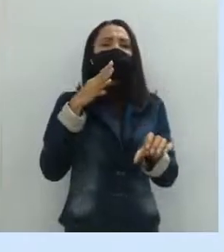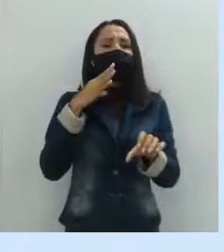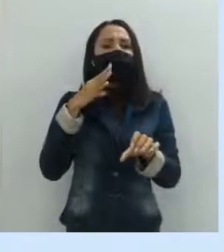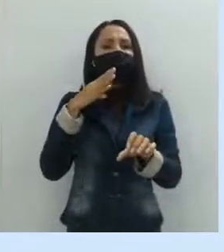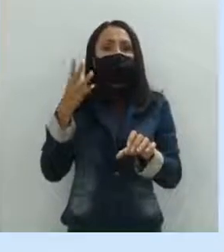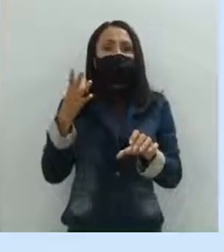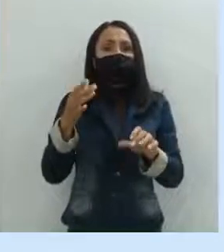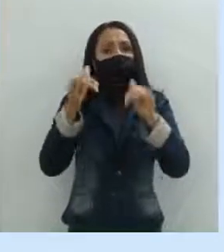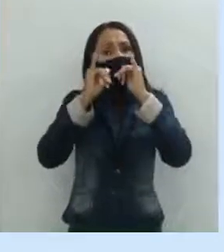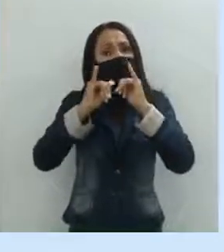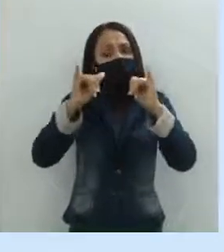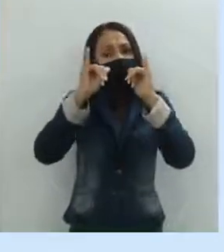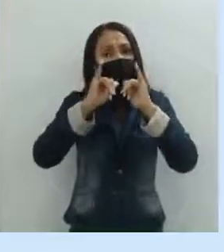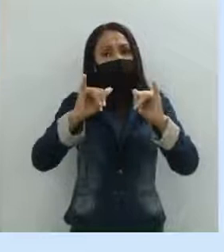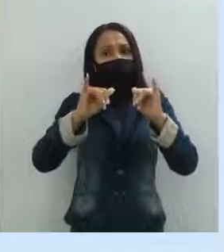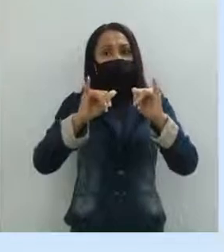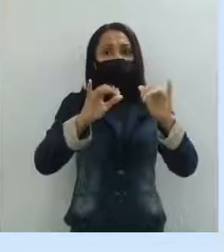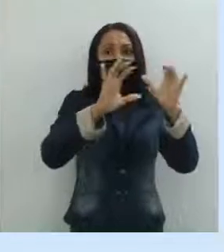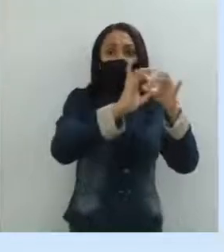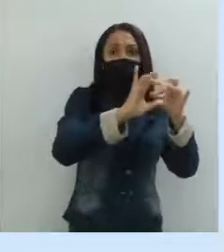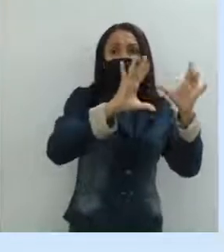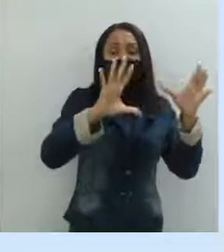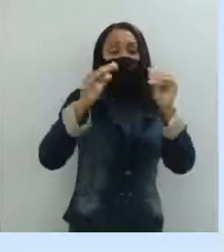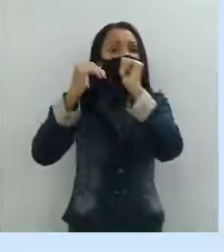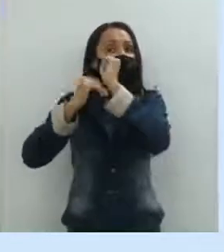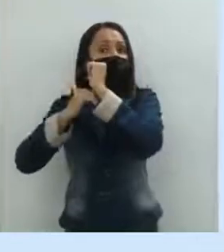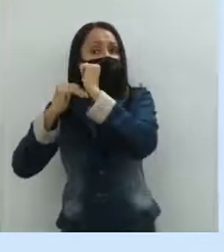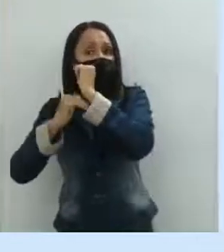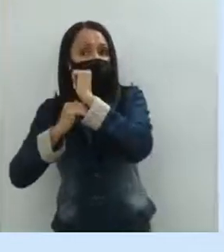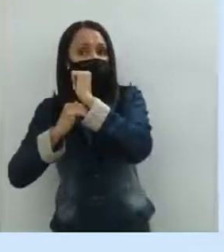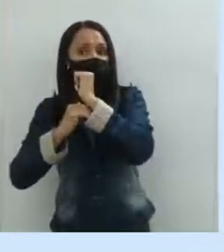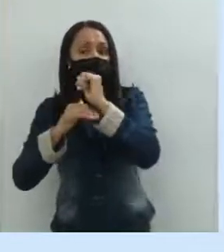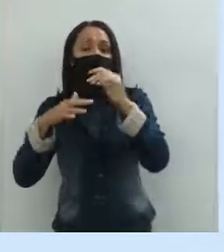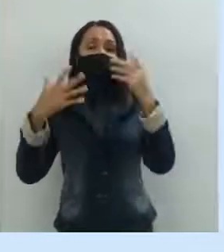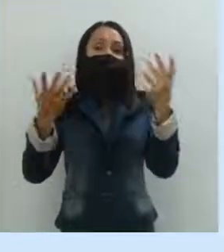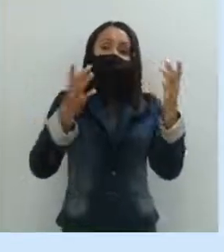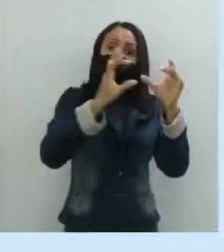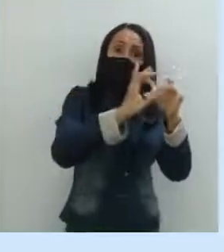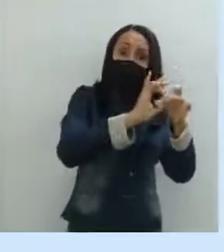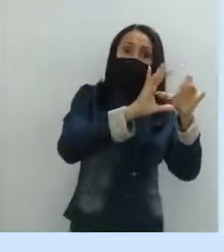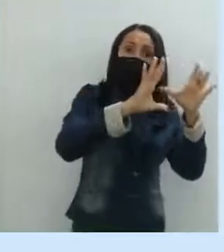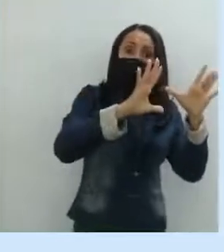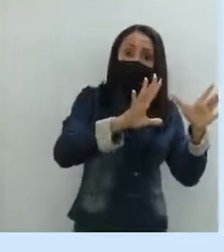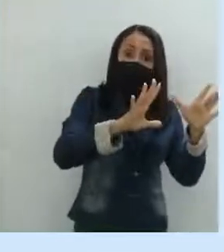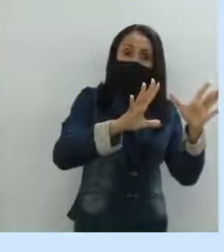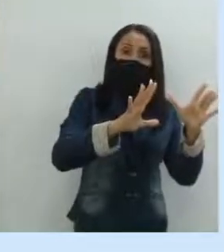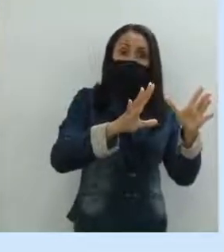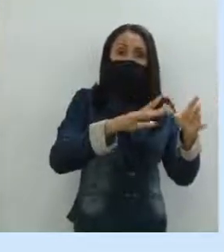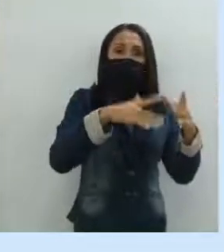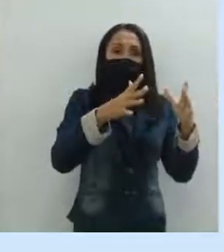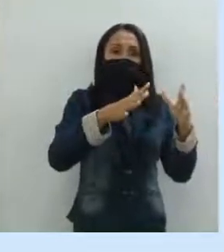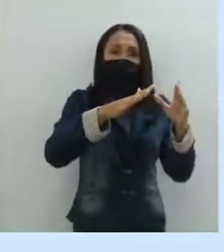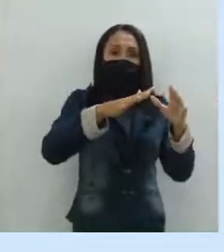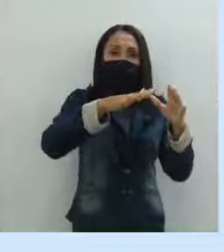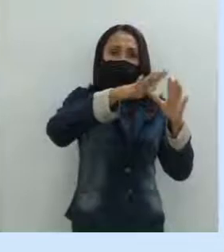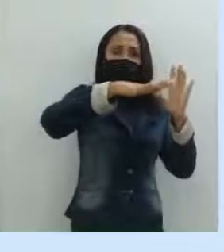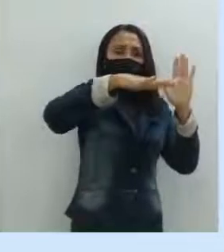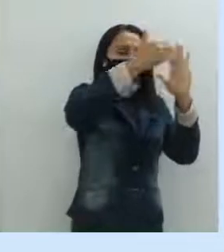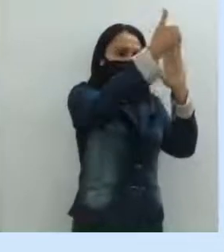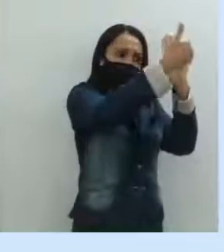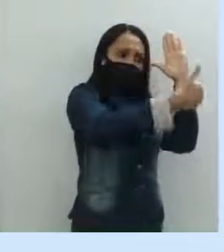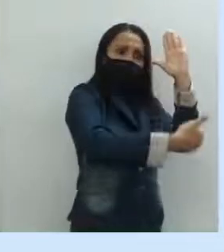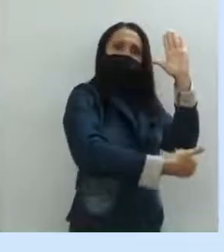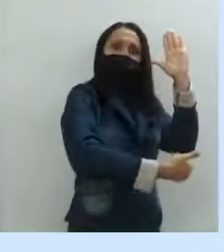informações explícitas e implícitas. As explícitas são aquelas que estão na superfície